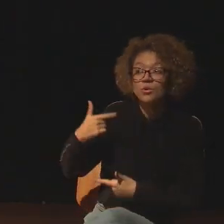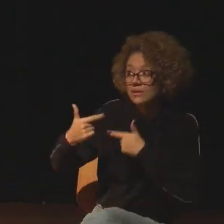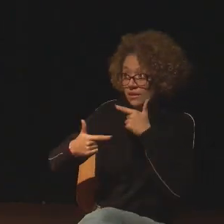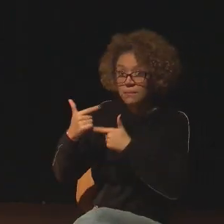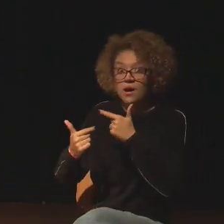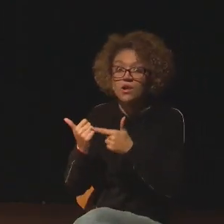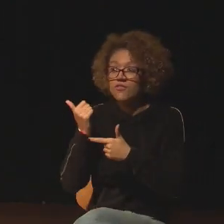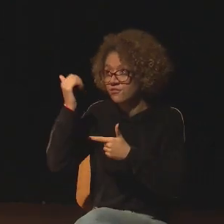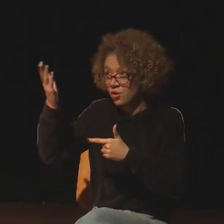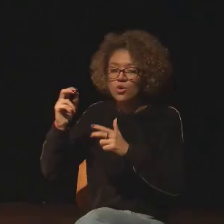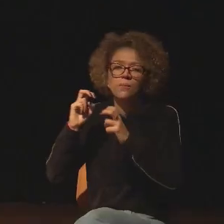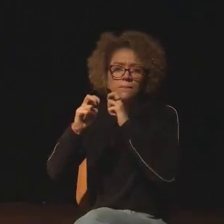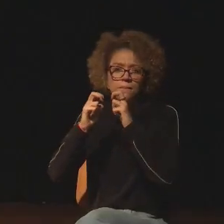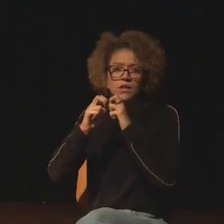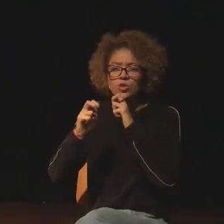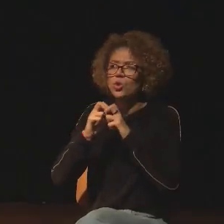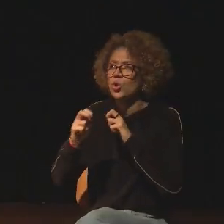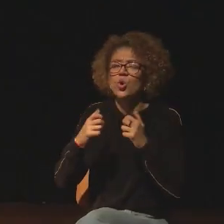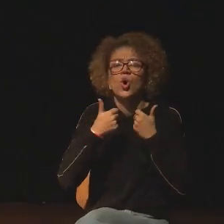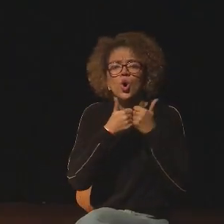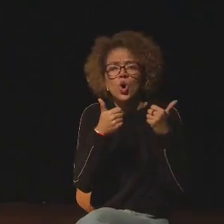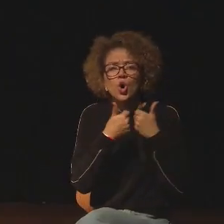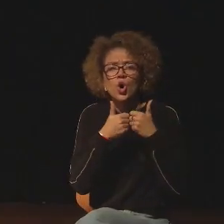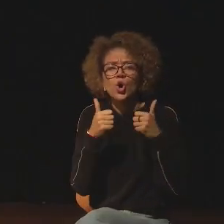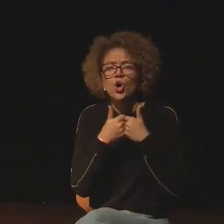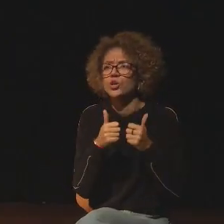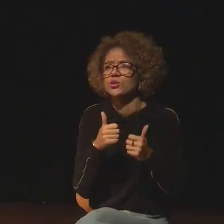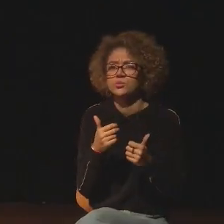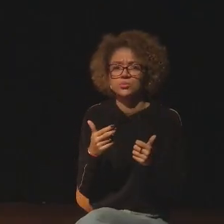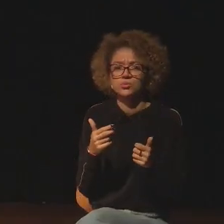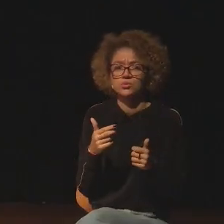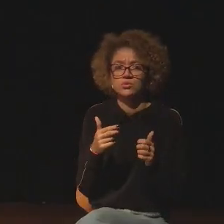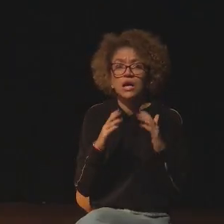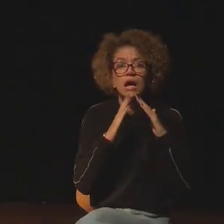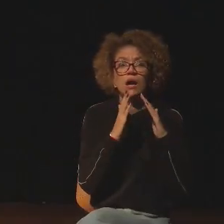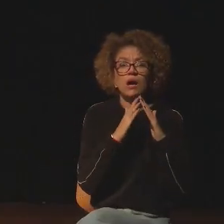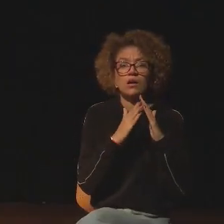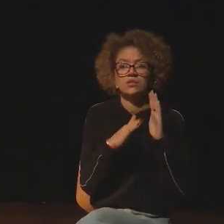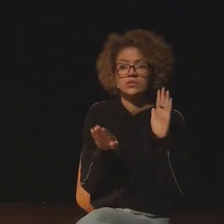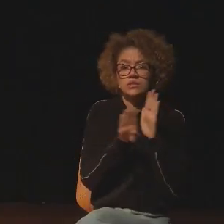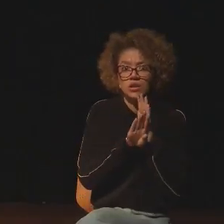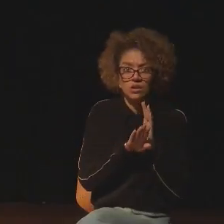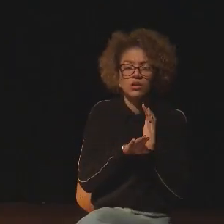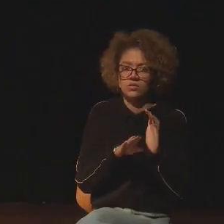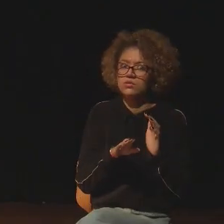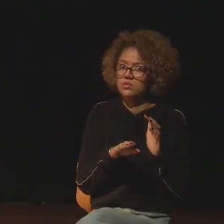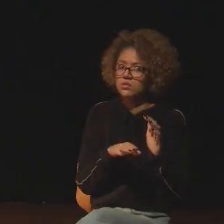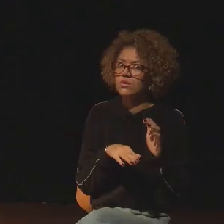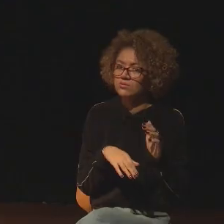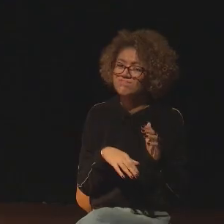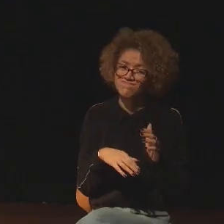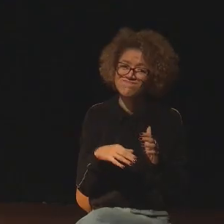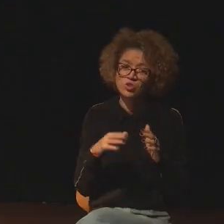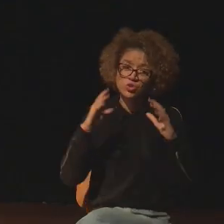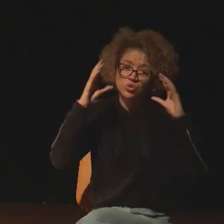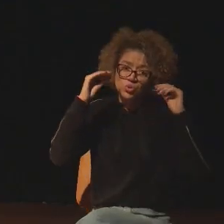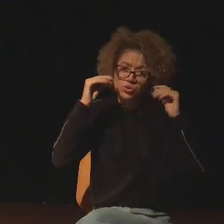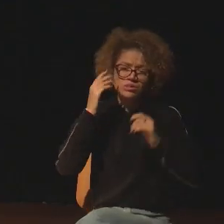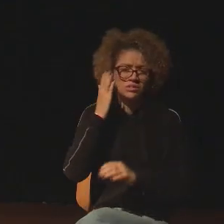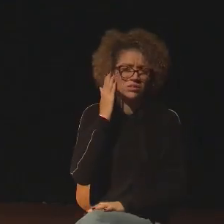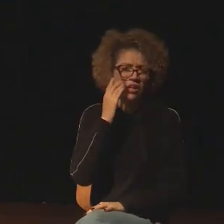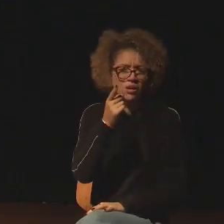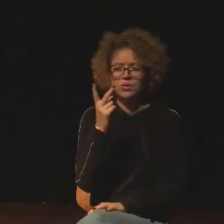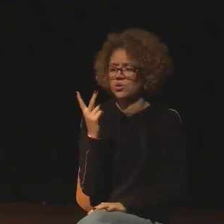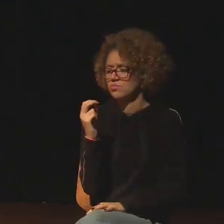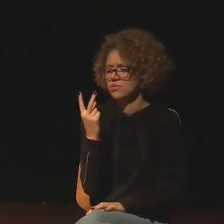fora, pega metrô, pega ônibus, chega tarde, né? E a gente sabe que, ao longo desses últimos anos, de 2020